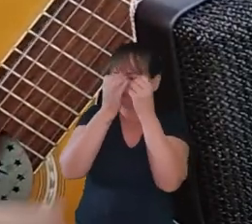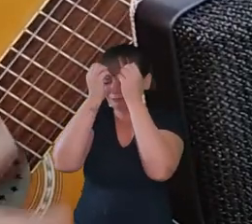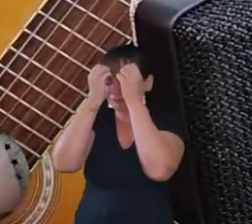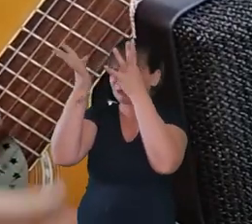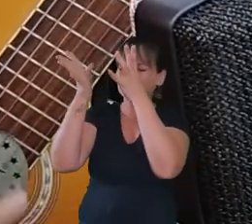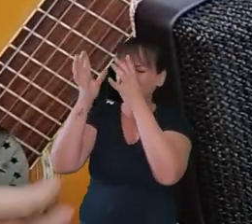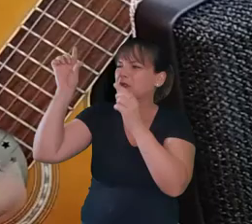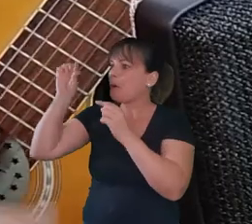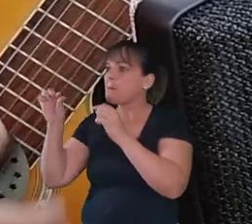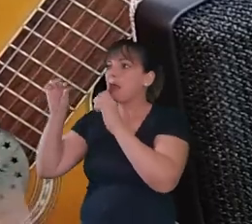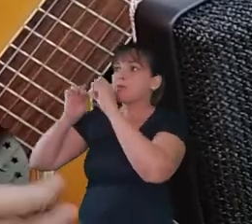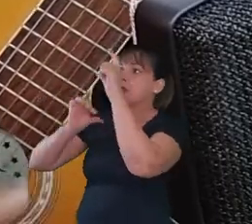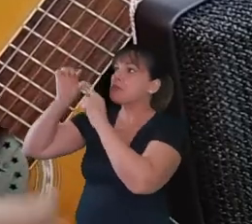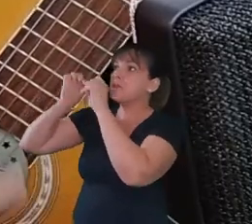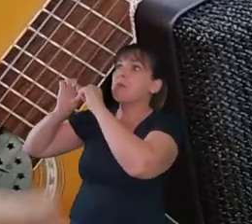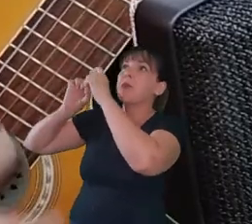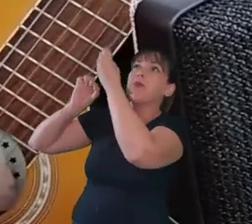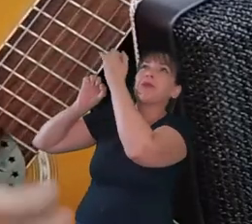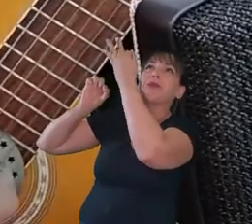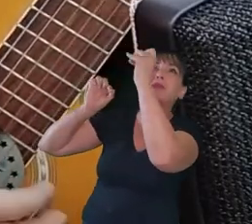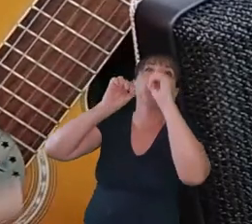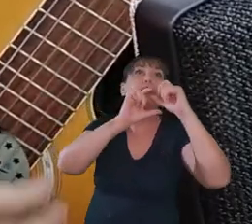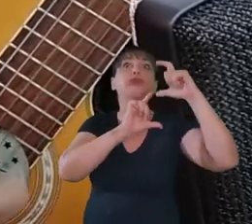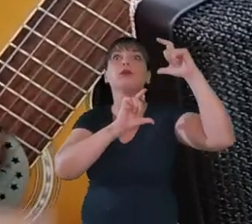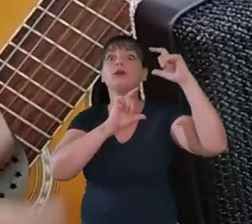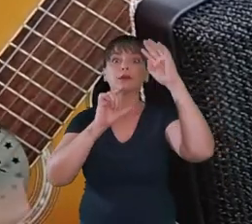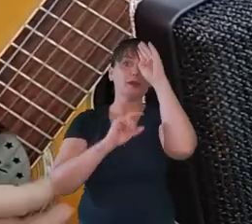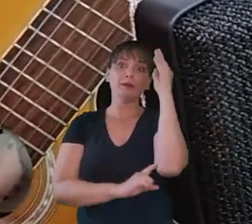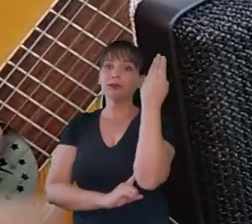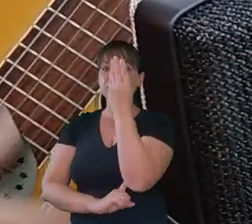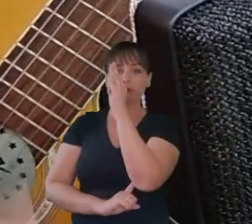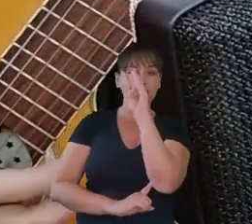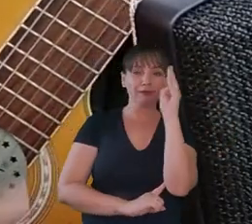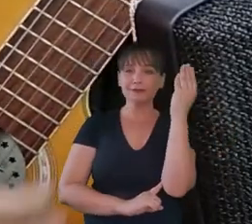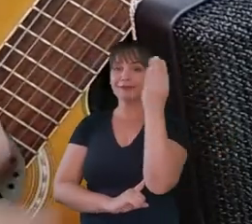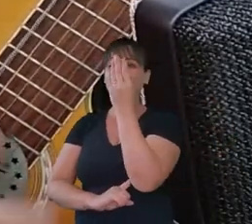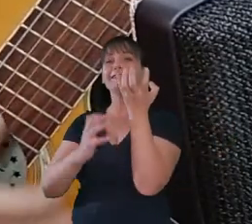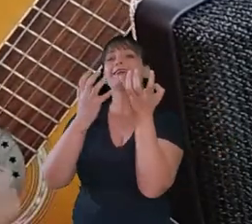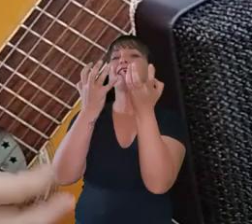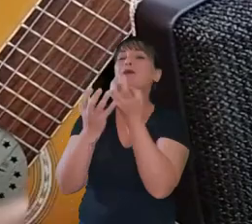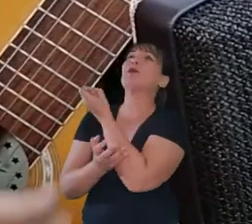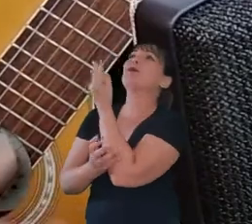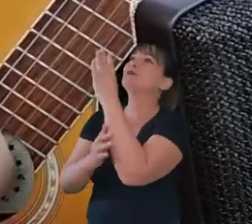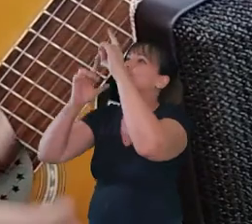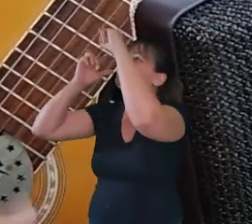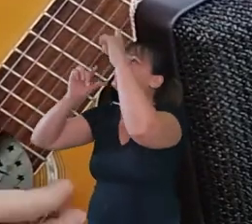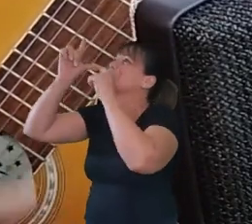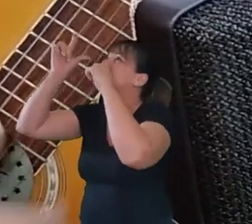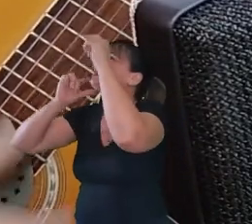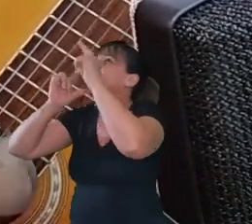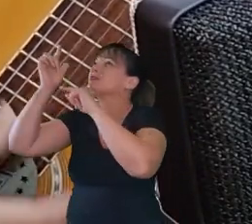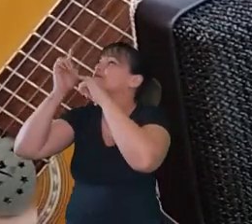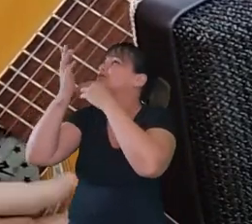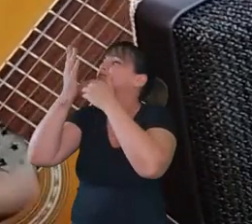Da pequena mais grandona, contei tanto e fiquei tonta. Quero contar as estrelas, mas começo e